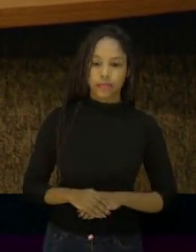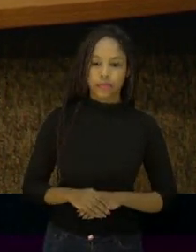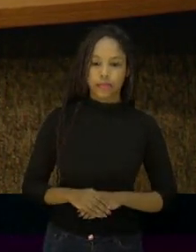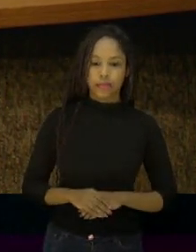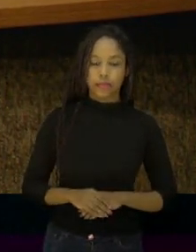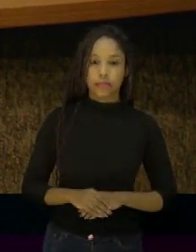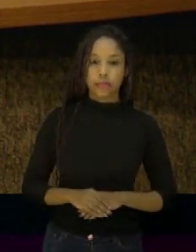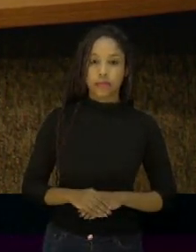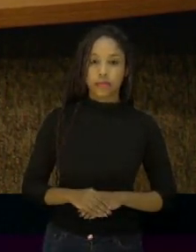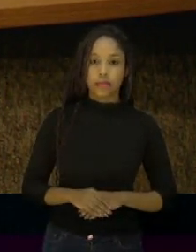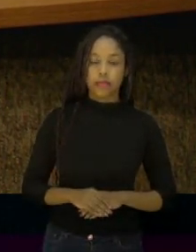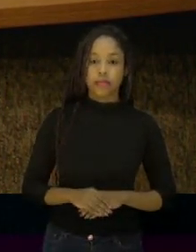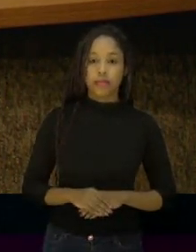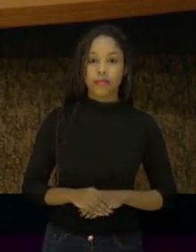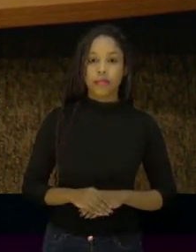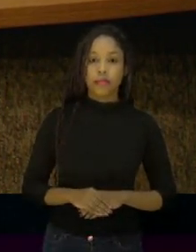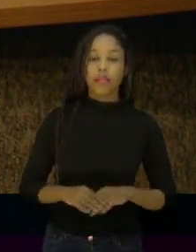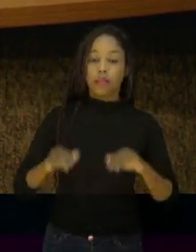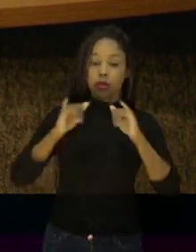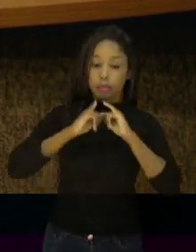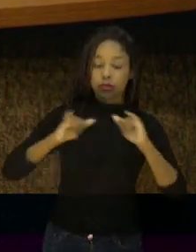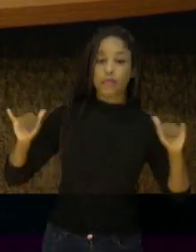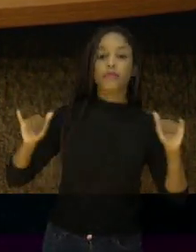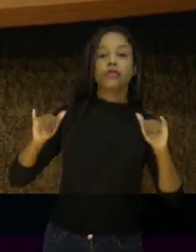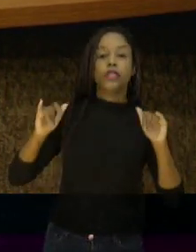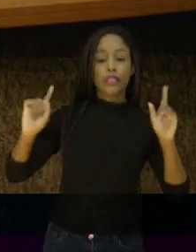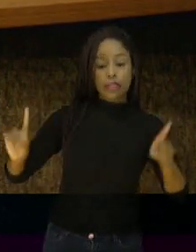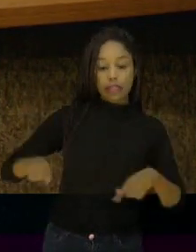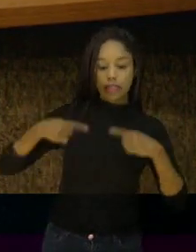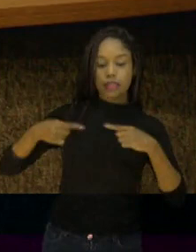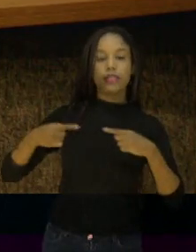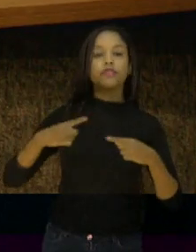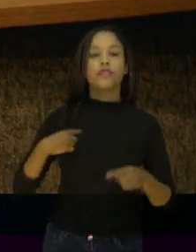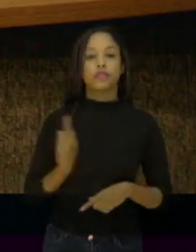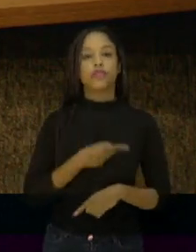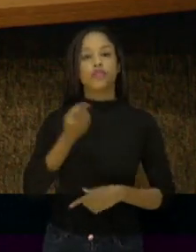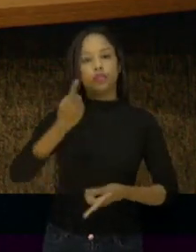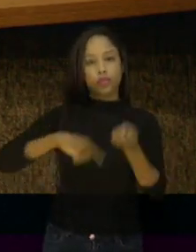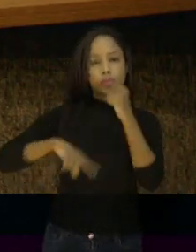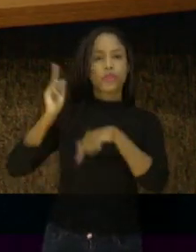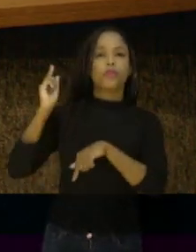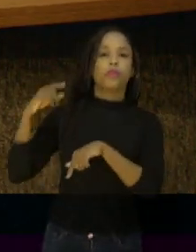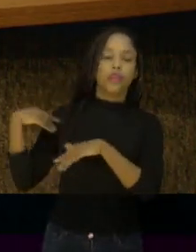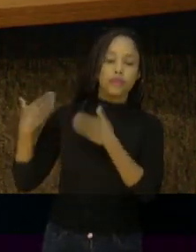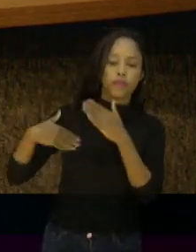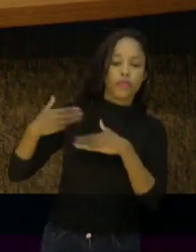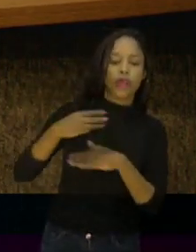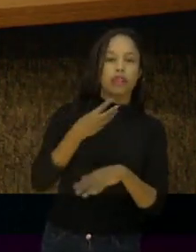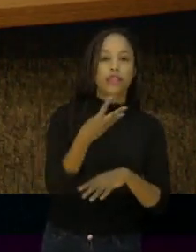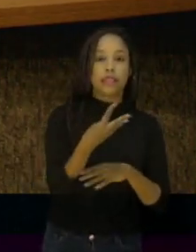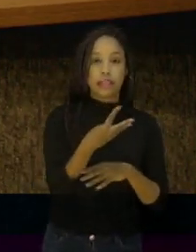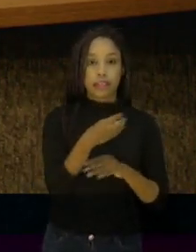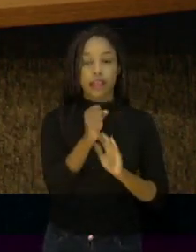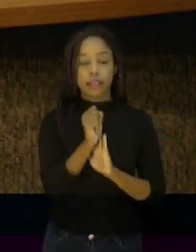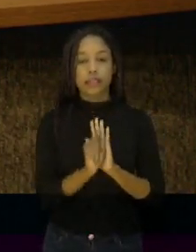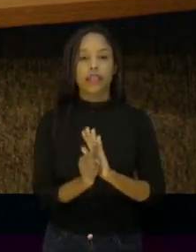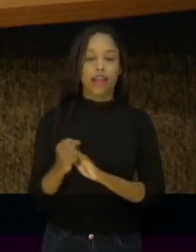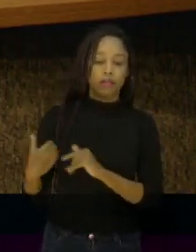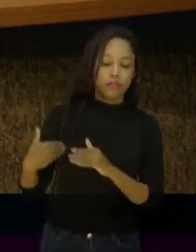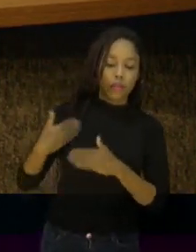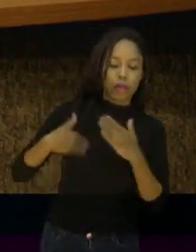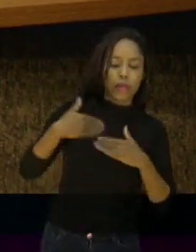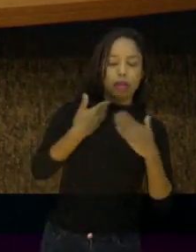É imperiosa a evocação dos desafios superados aos longos desses 3 séculos nesse momento de